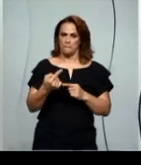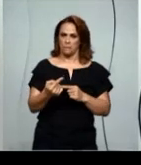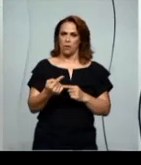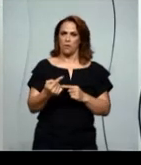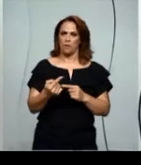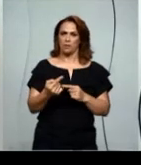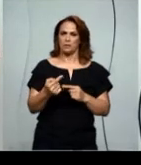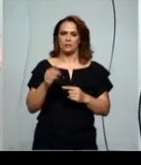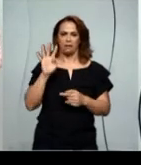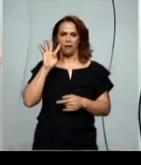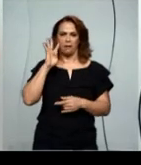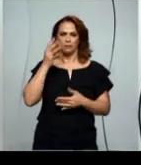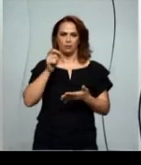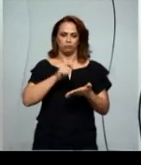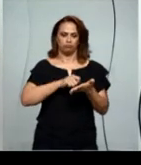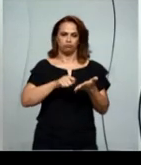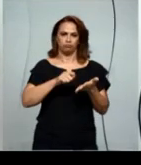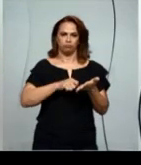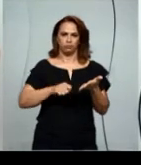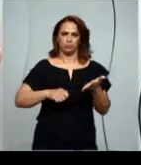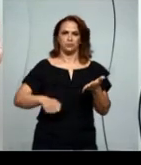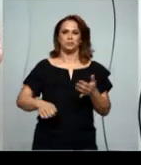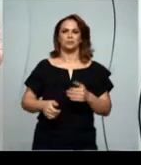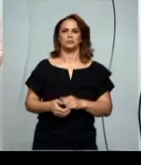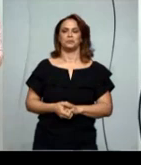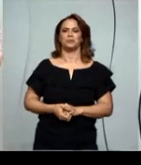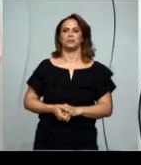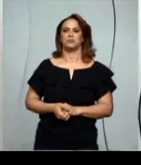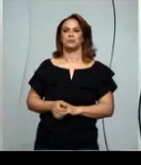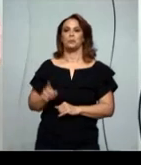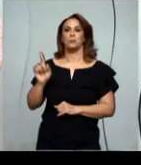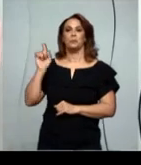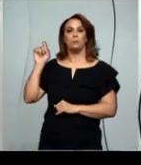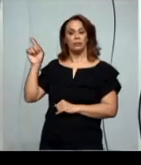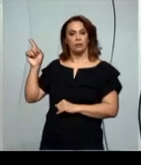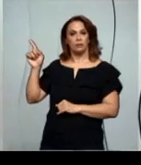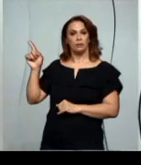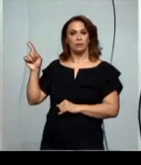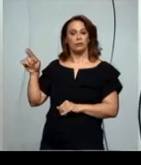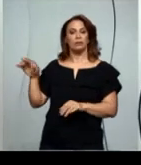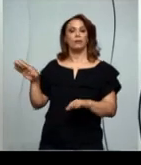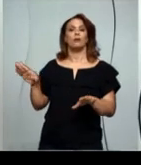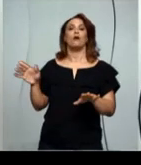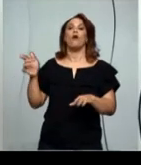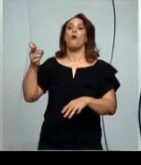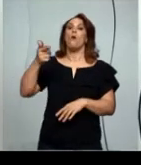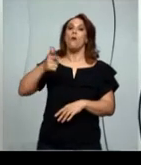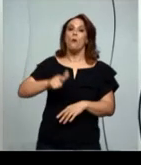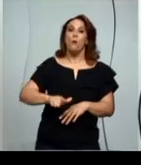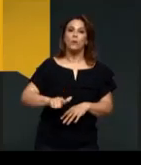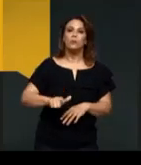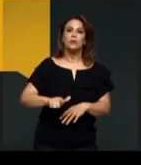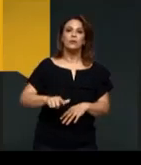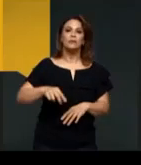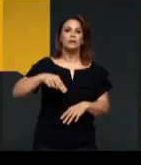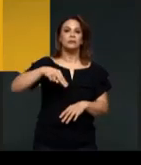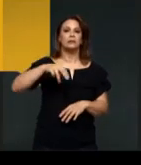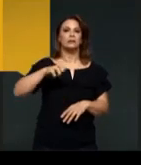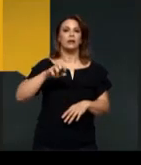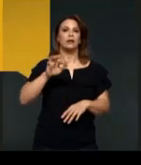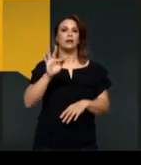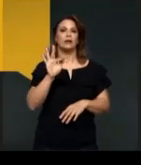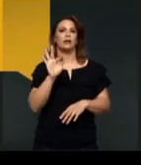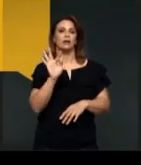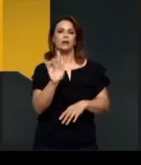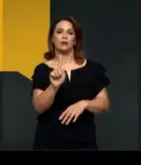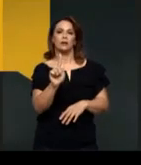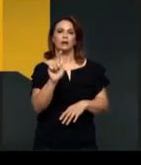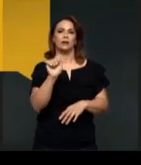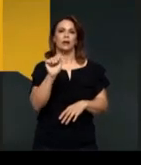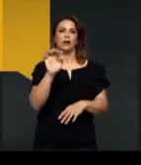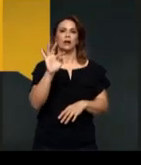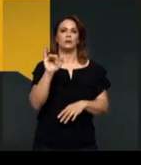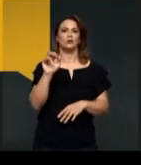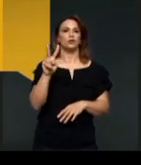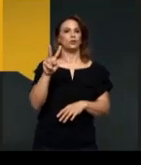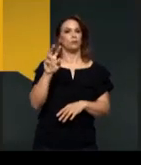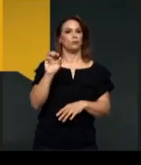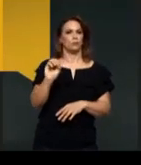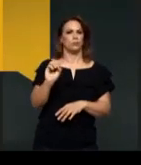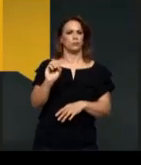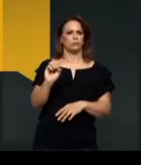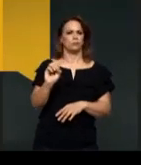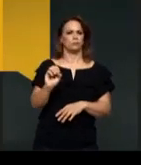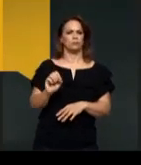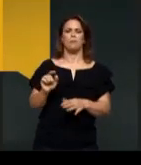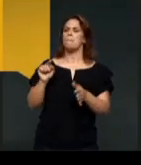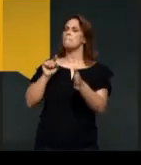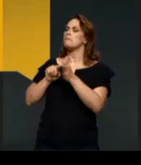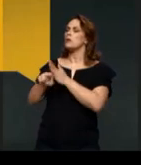temos novamente a forma interrogativa e esse é um desafio para você fazer depois. What did you do last month? O que você fez no mês passado? Então